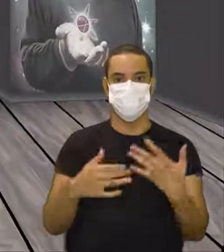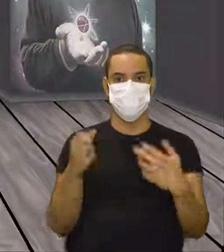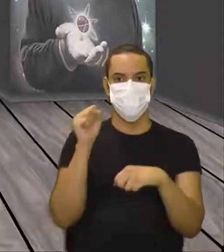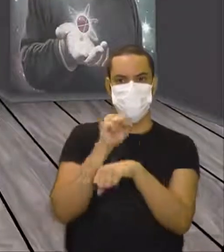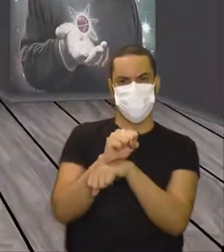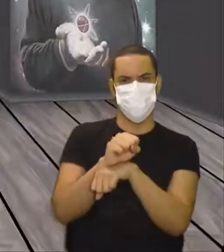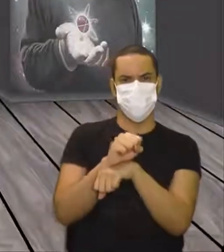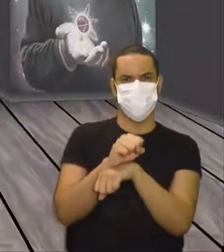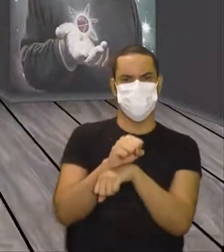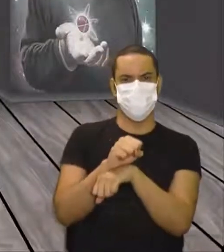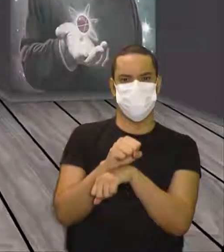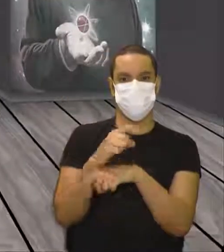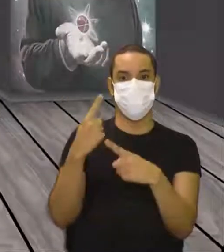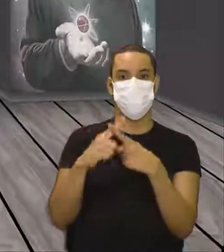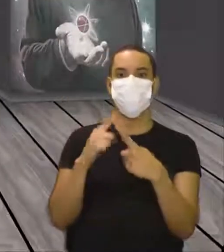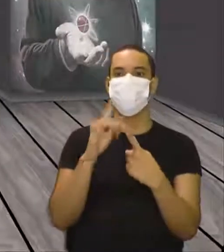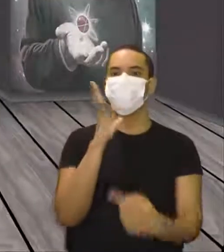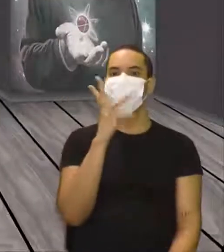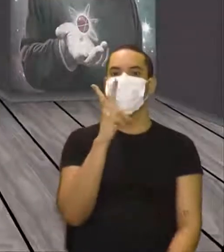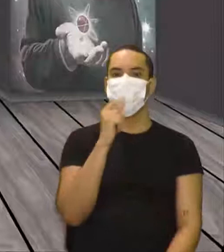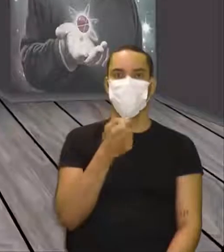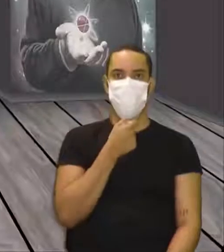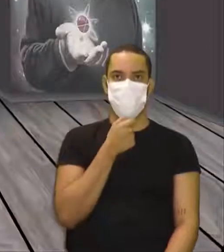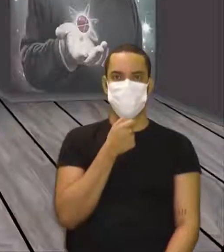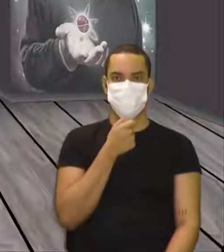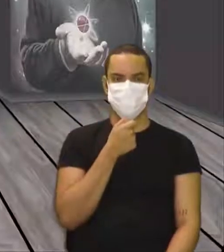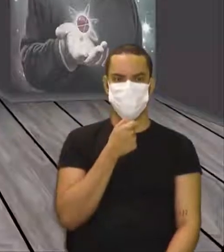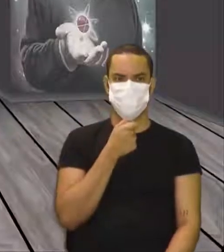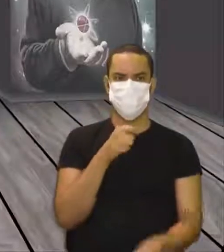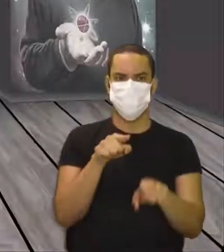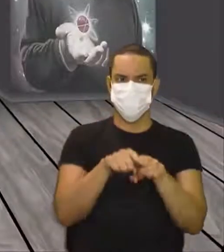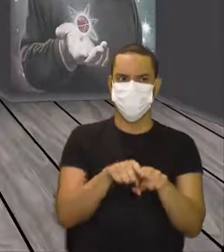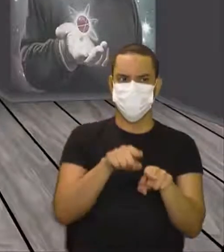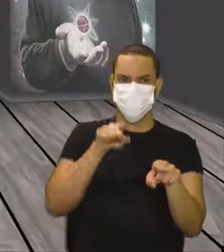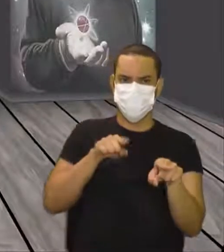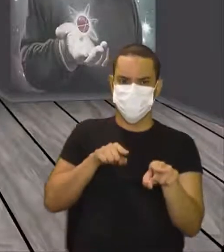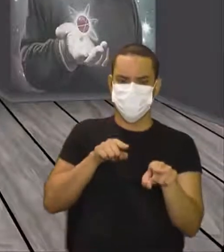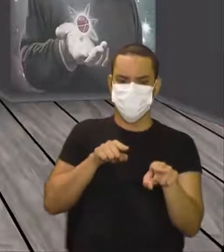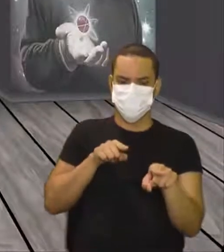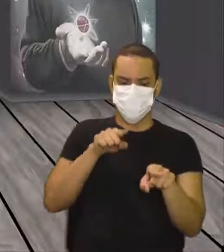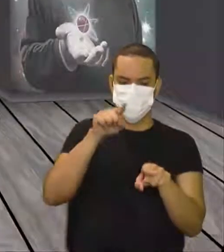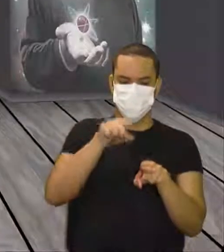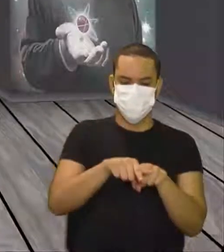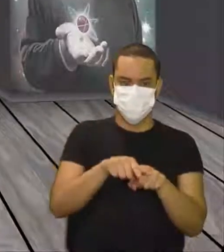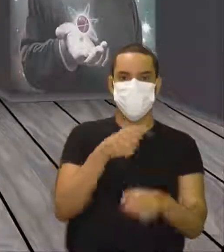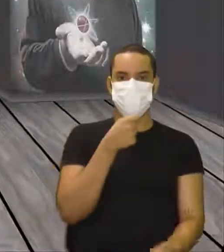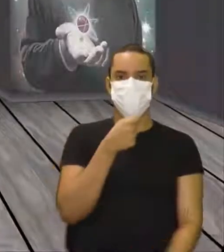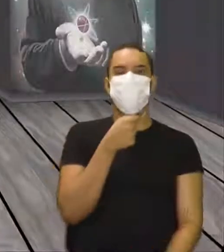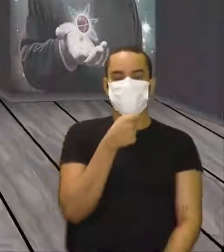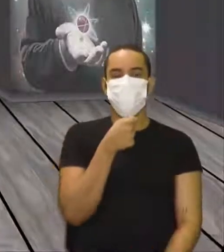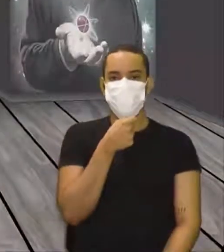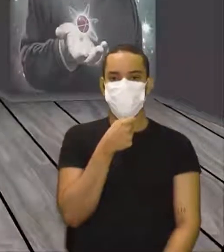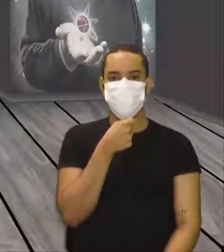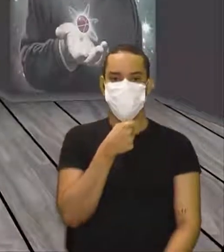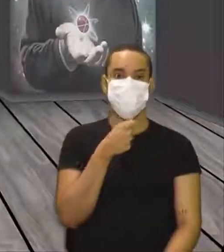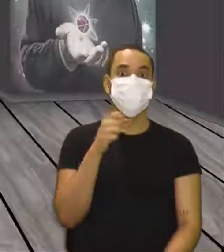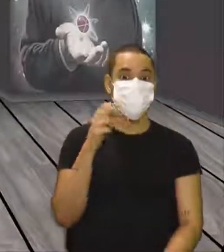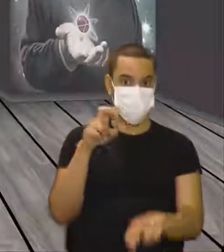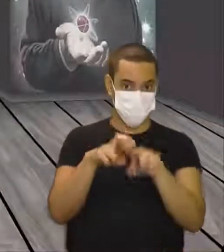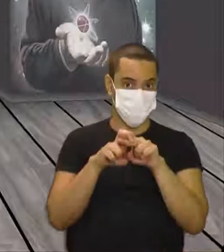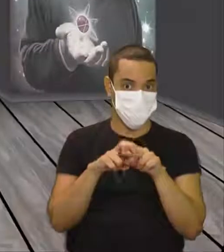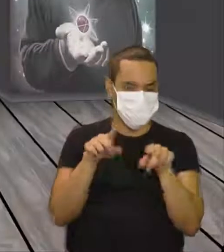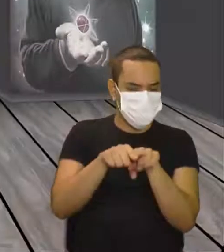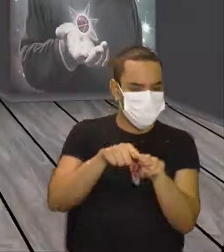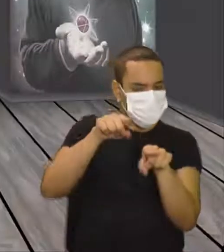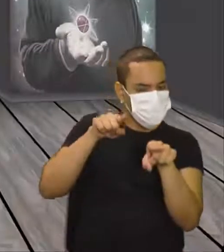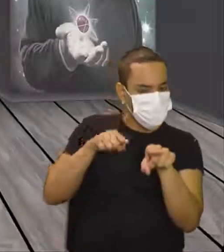É porque demora até, tem um delay ali da imagem com o som. Aí tem que esperar um pouco até ele escutar. Então,